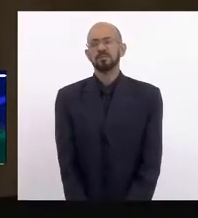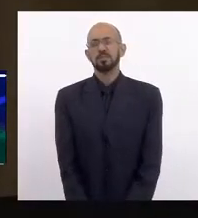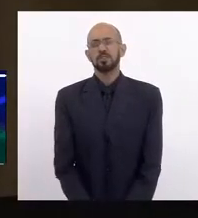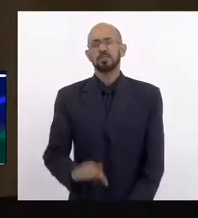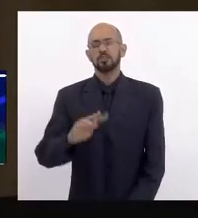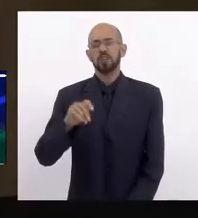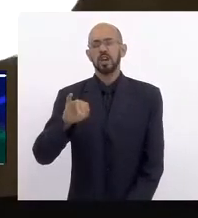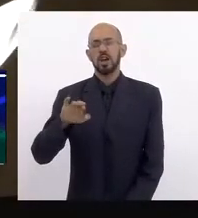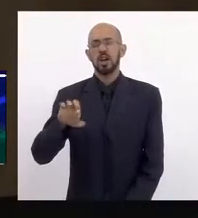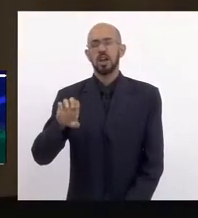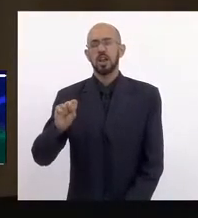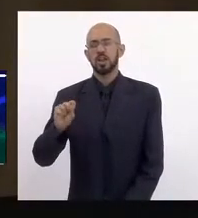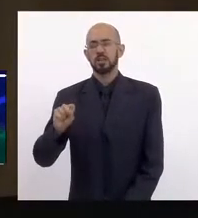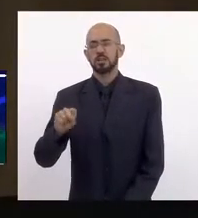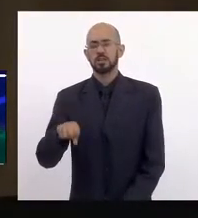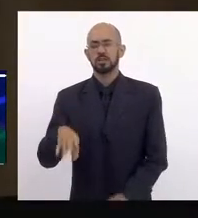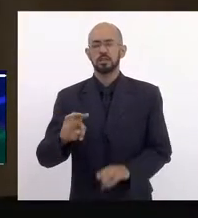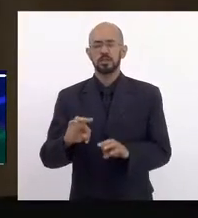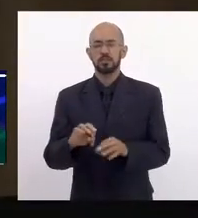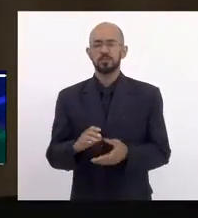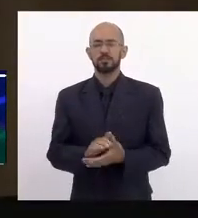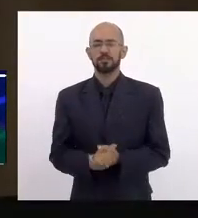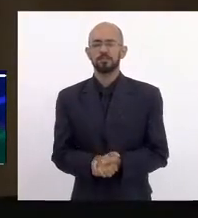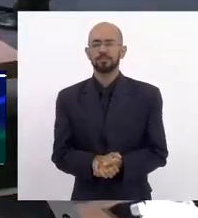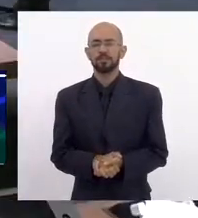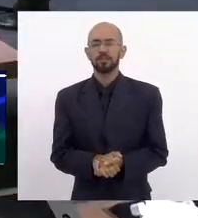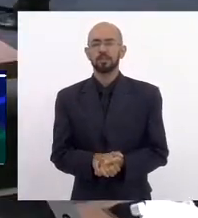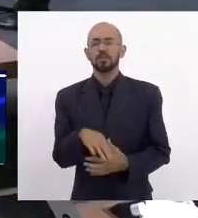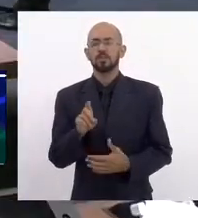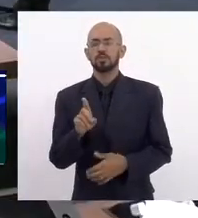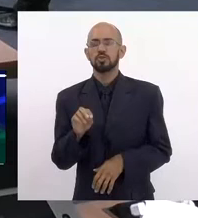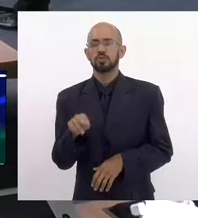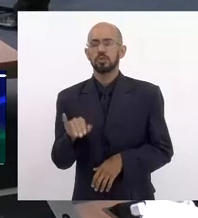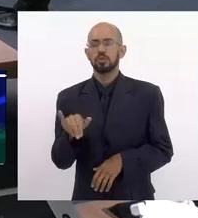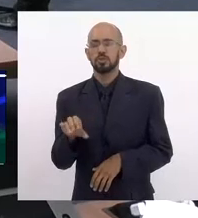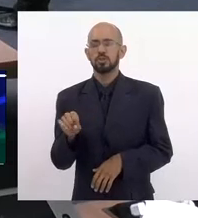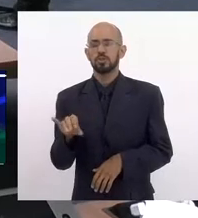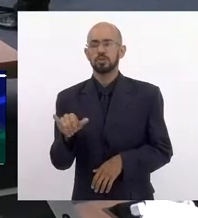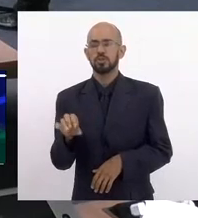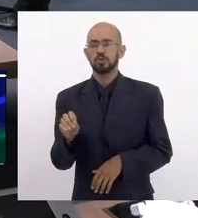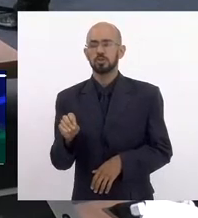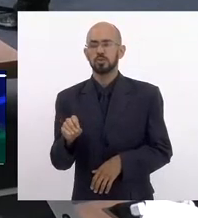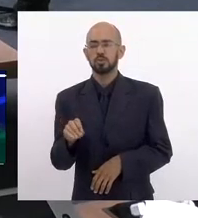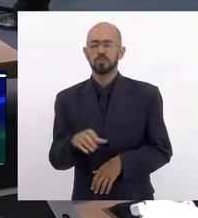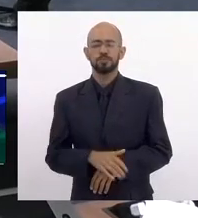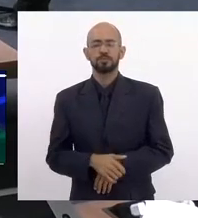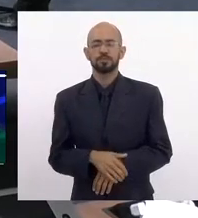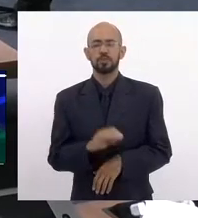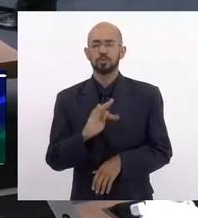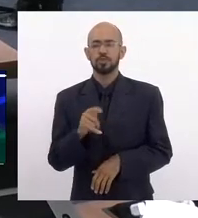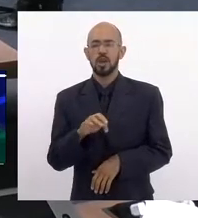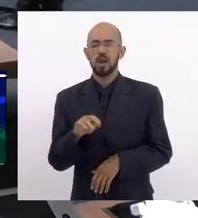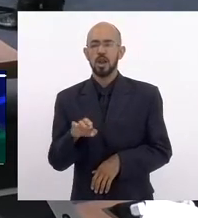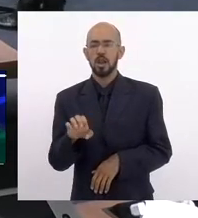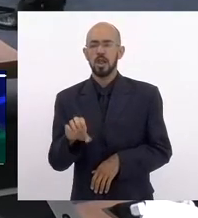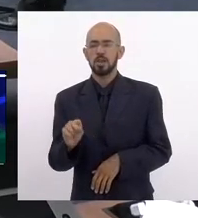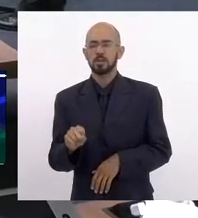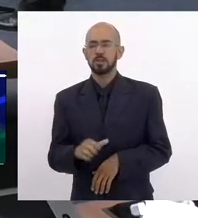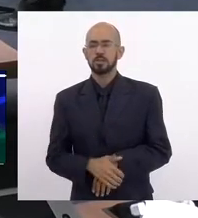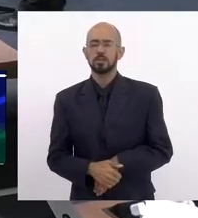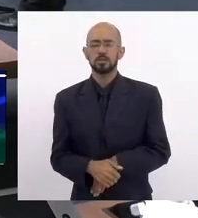Deputado Anderson, antes da sua fala, a coautoria, deputado Dionísio Lins, deputado Charles Batista, deputado